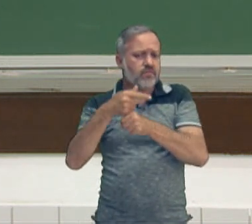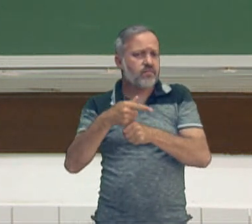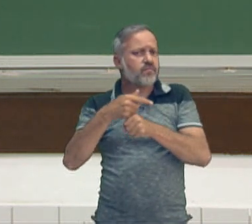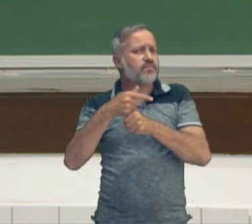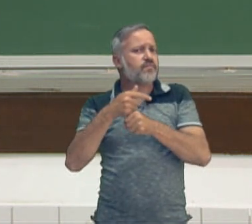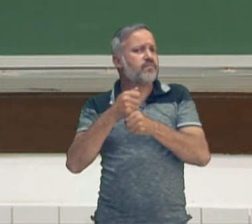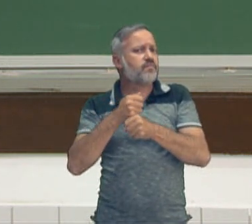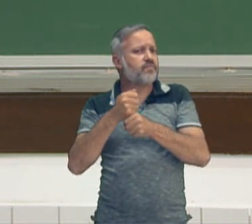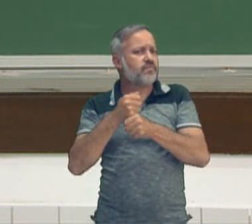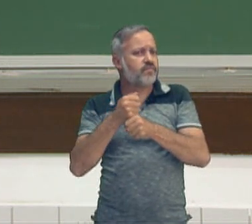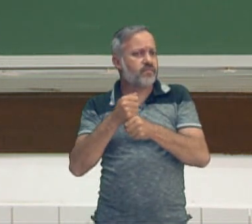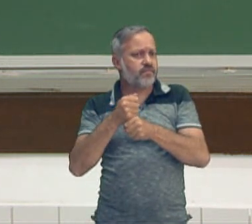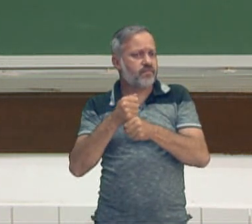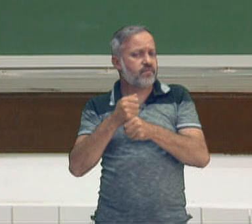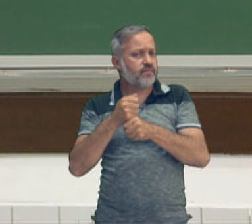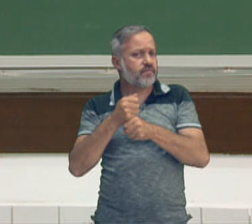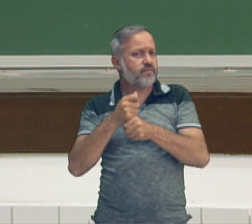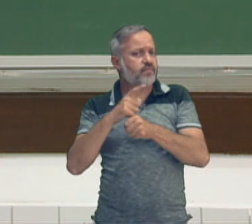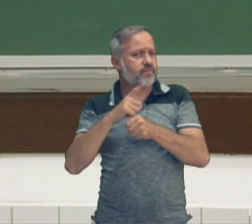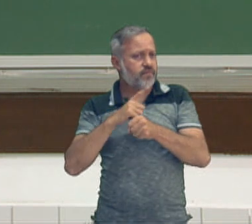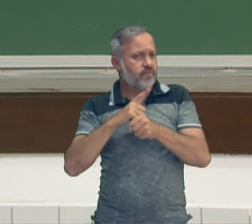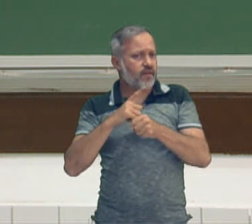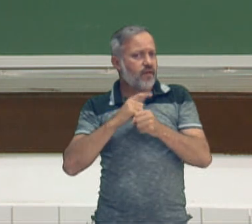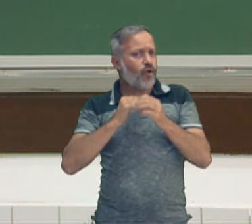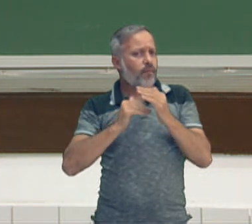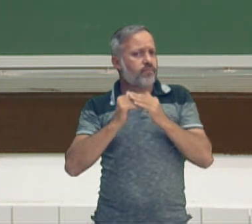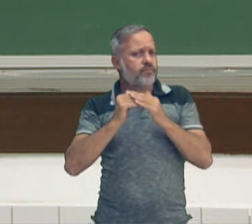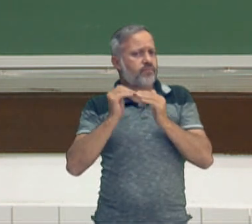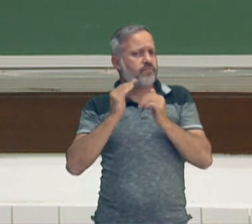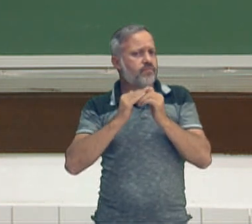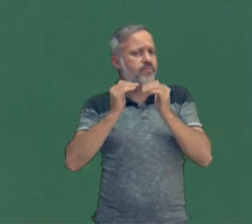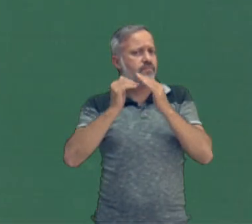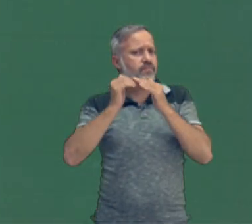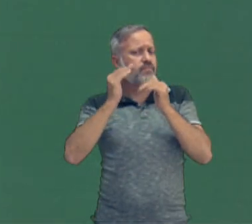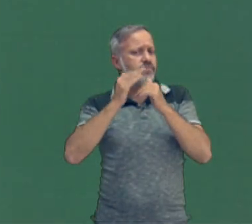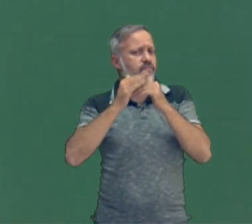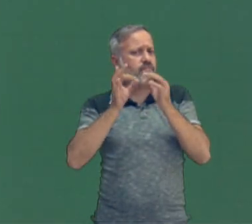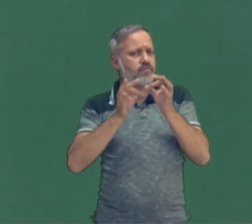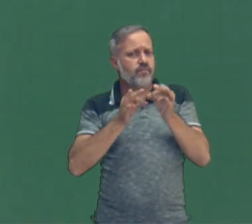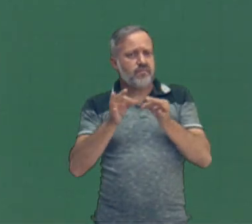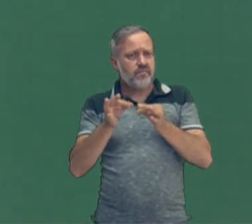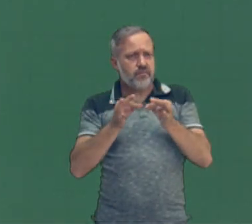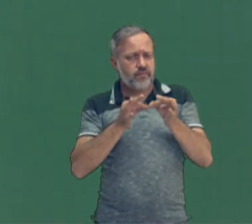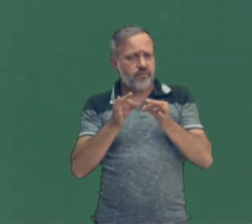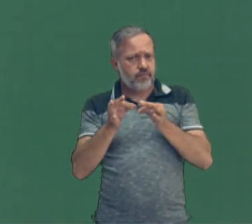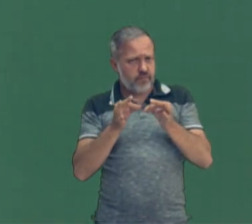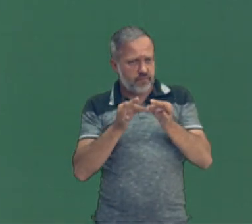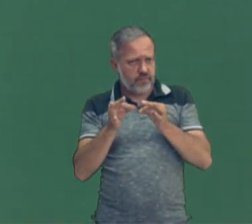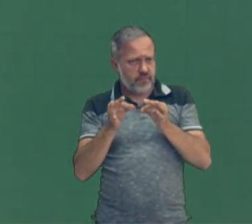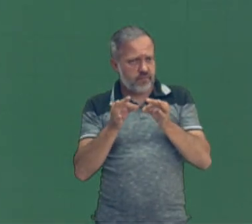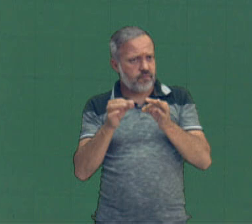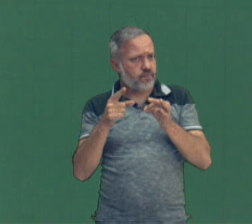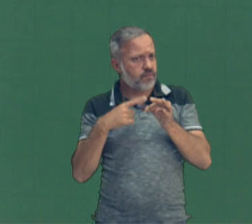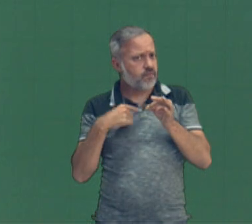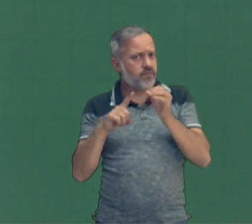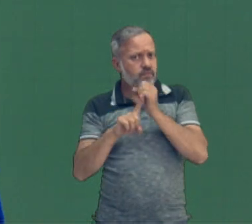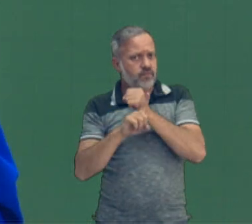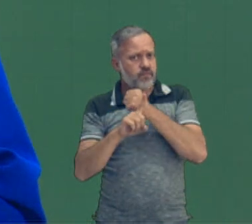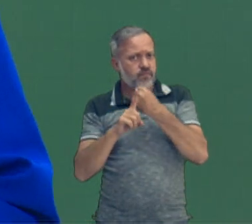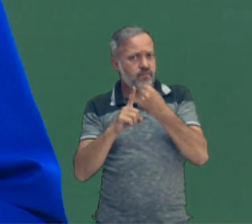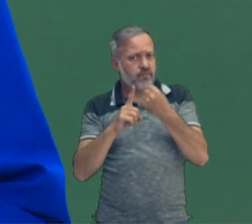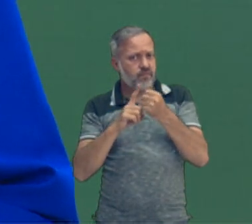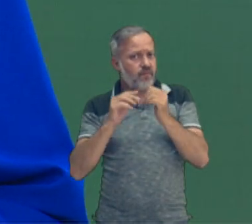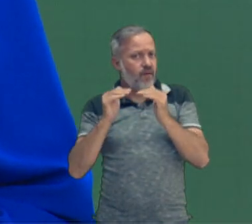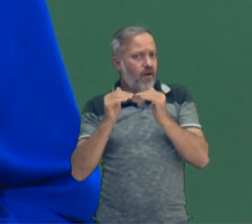fantástica, né? Que elas tinham uma complexidade dentro dessa organização, estruturas de sociedade em